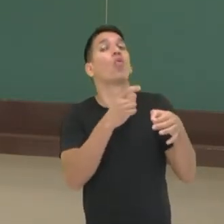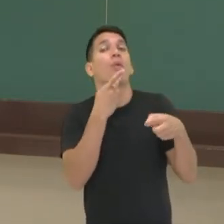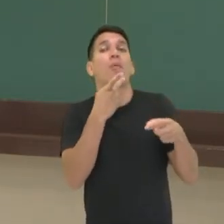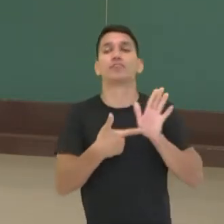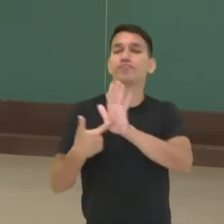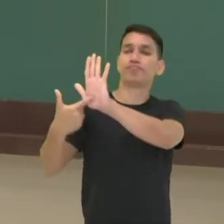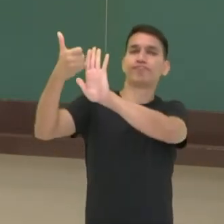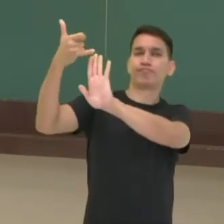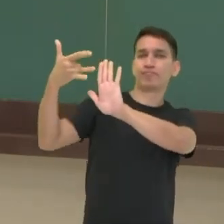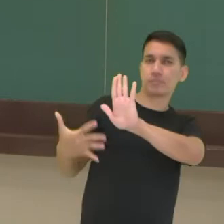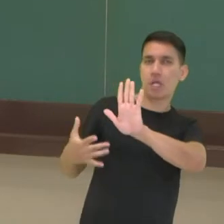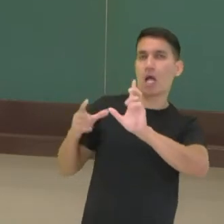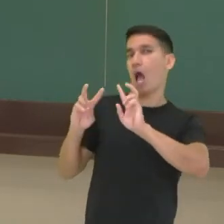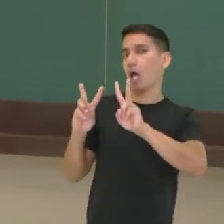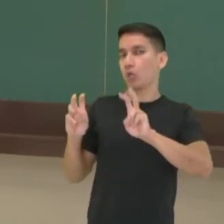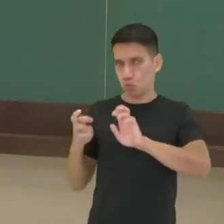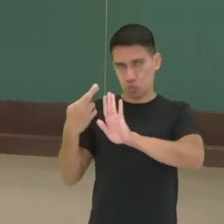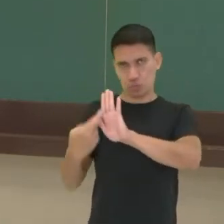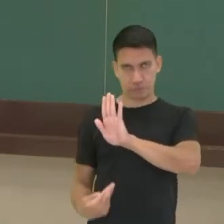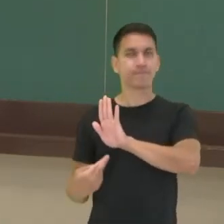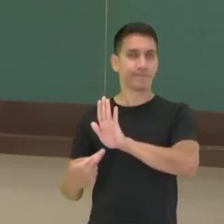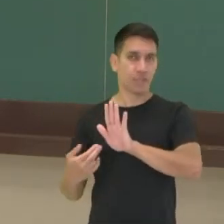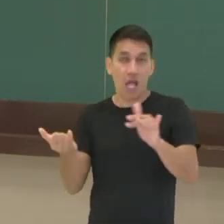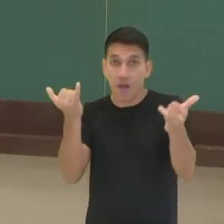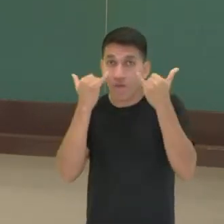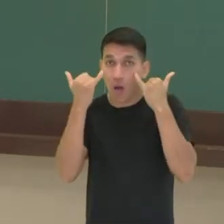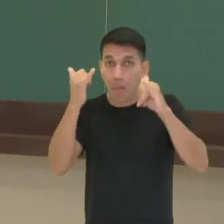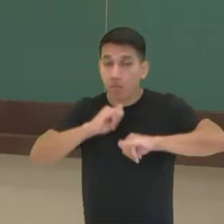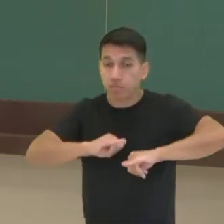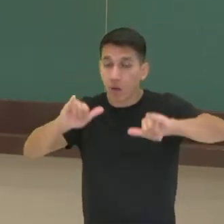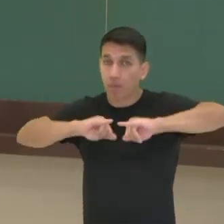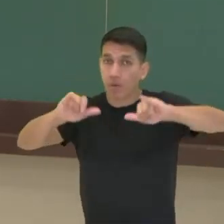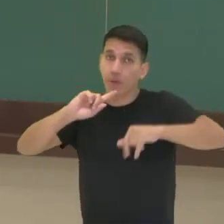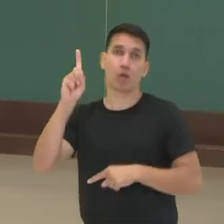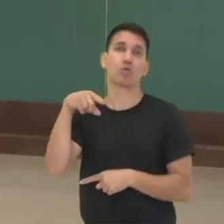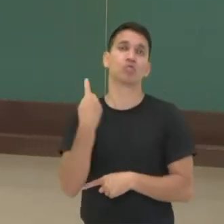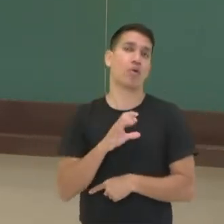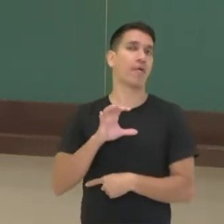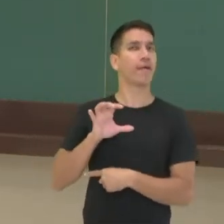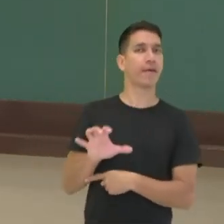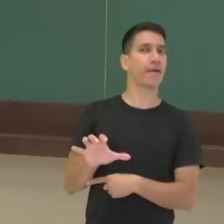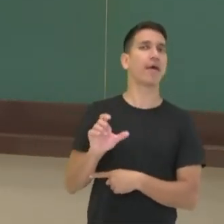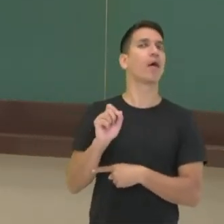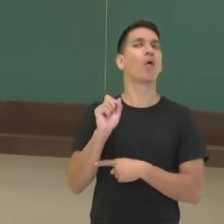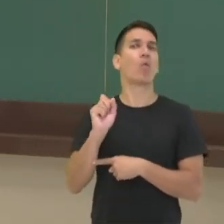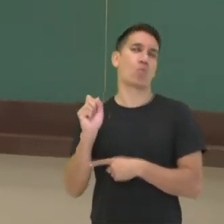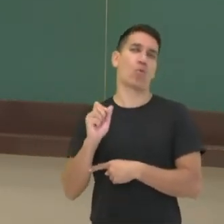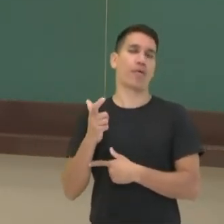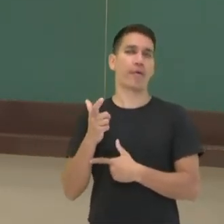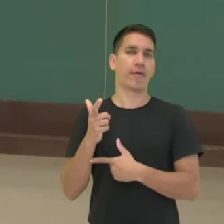trazer essa resolução, para informar para nós essa